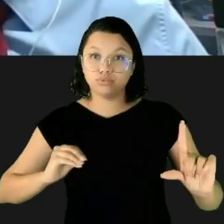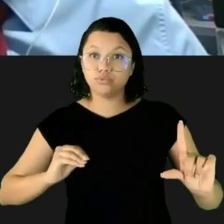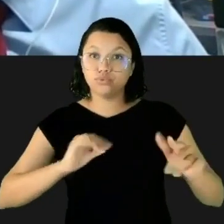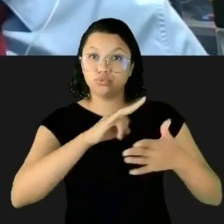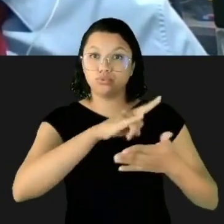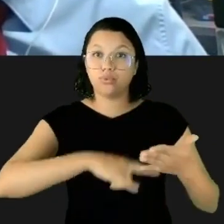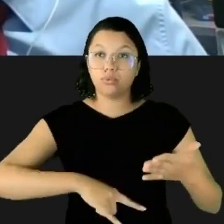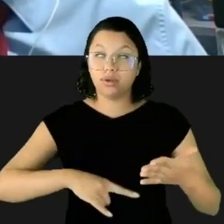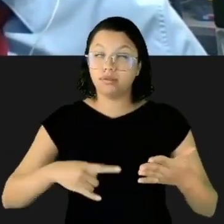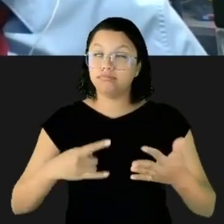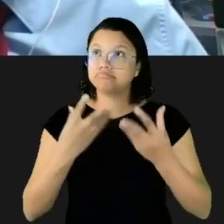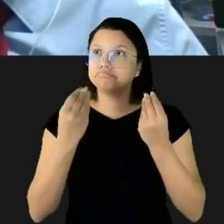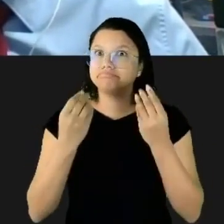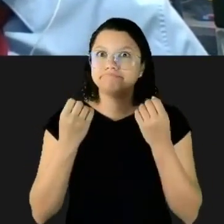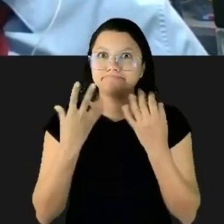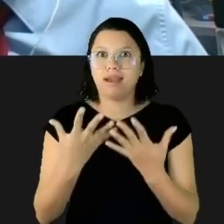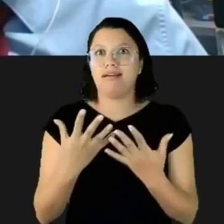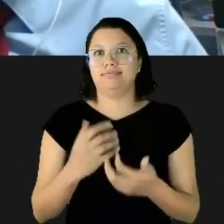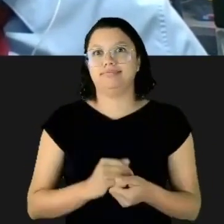é fascinante